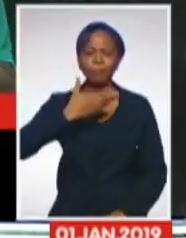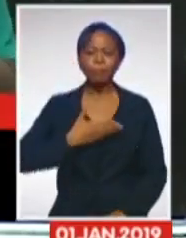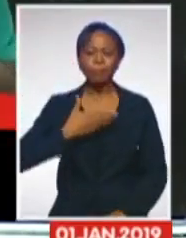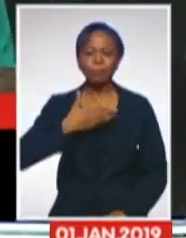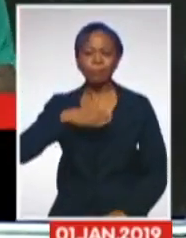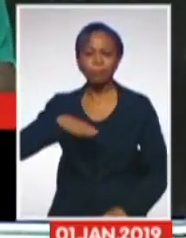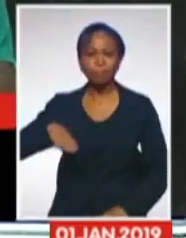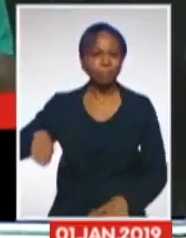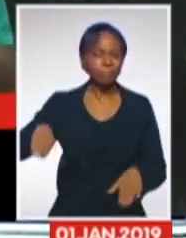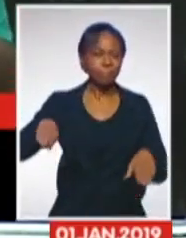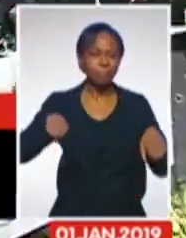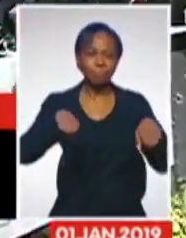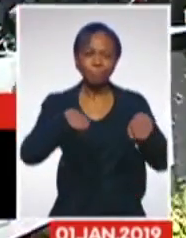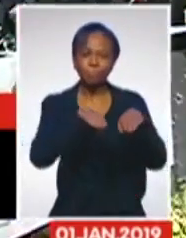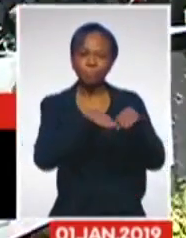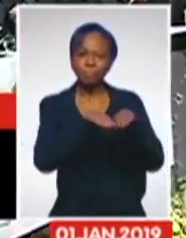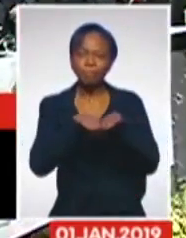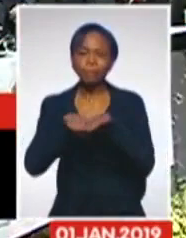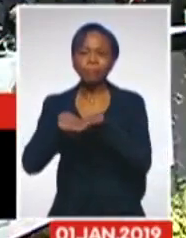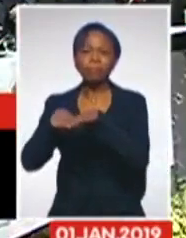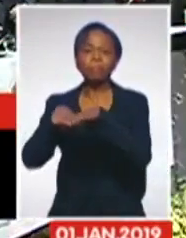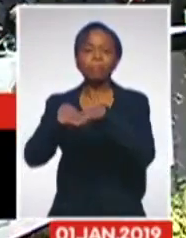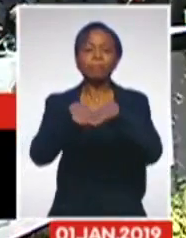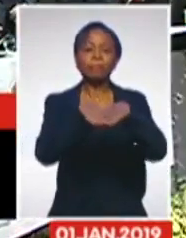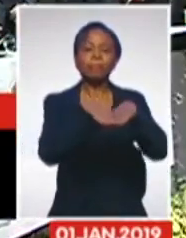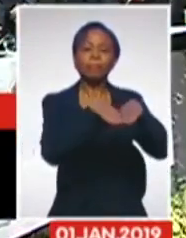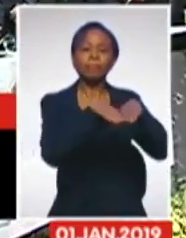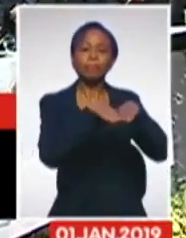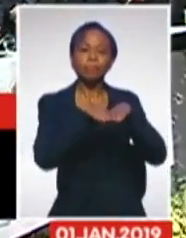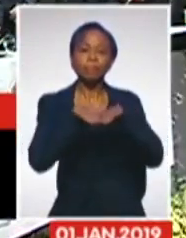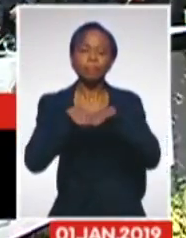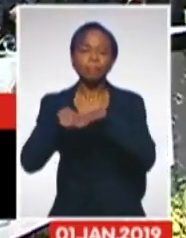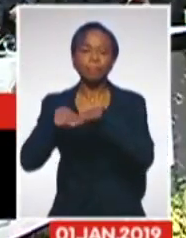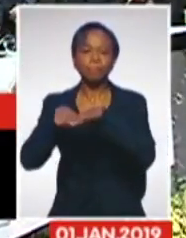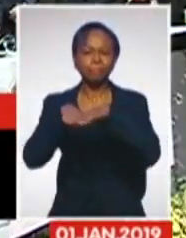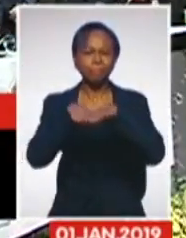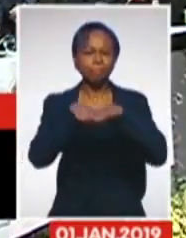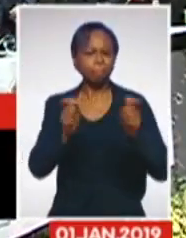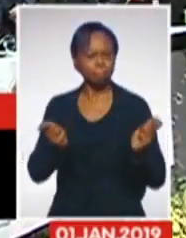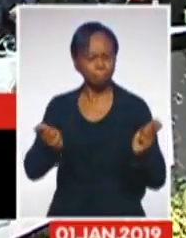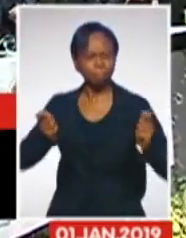penhor dessa igualdade